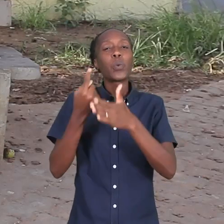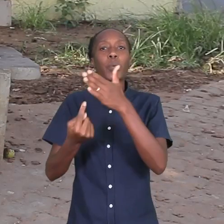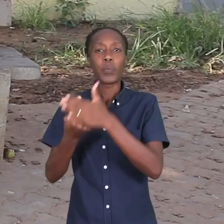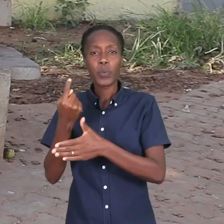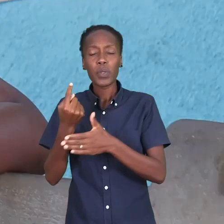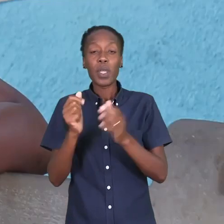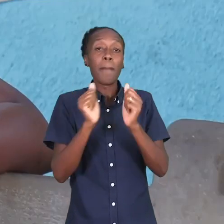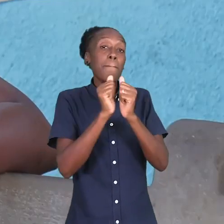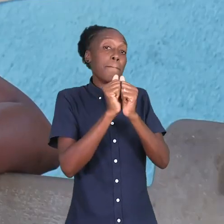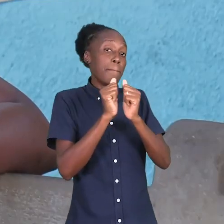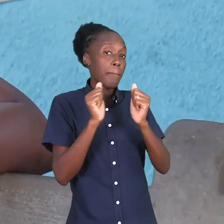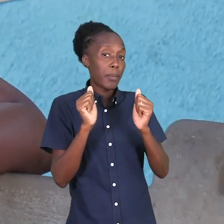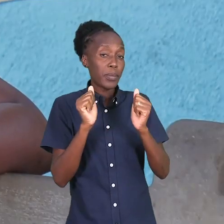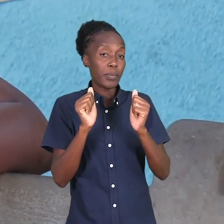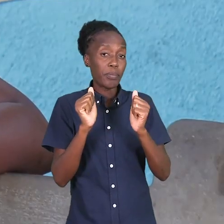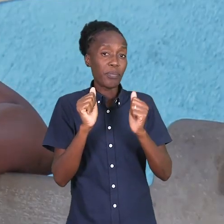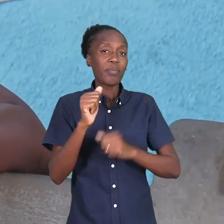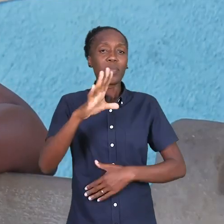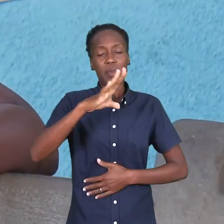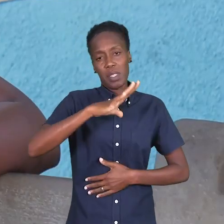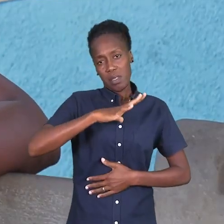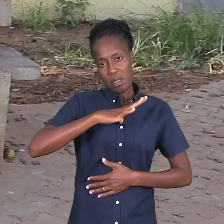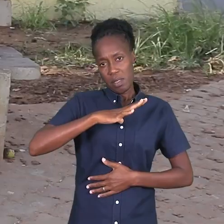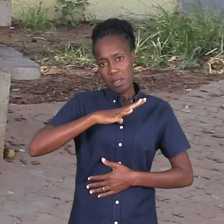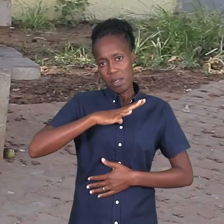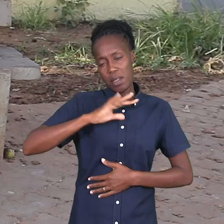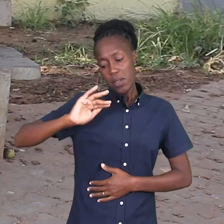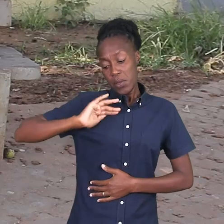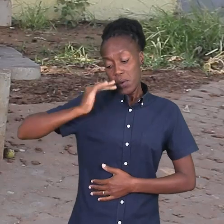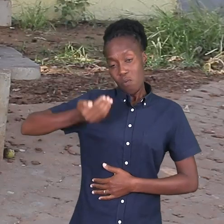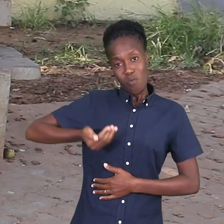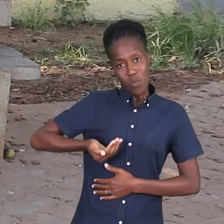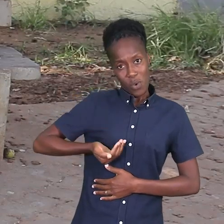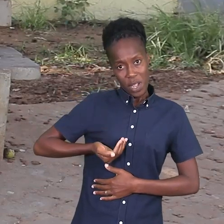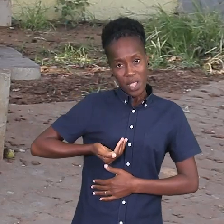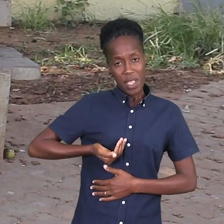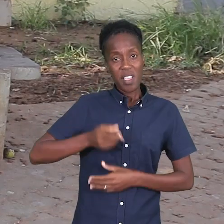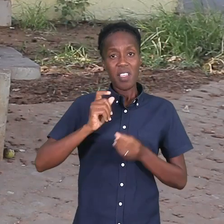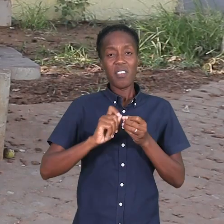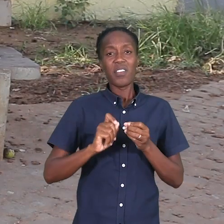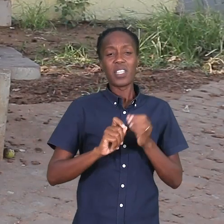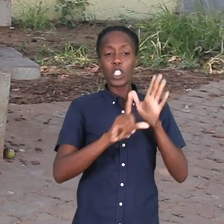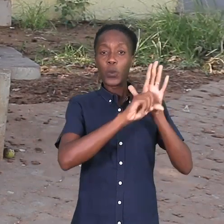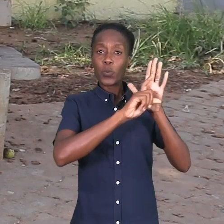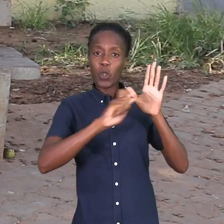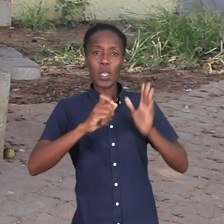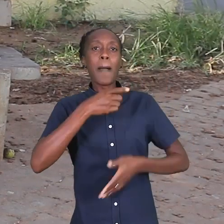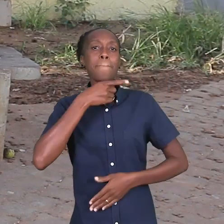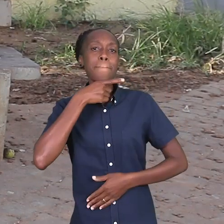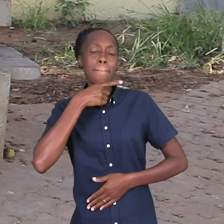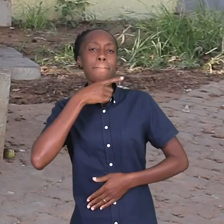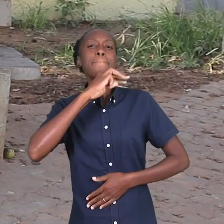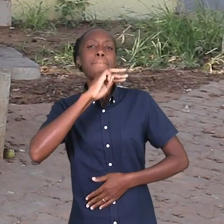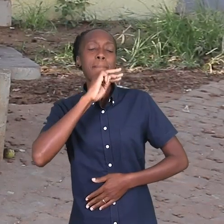é exatamente isso que tem acontecido hoje em dia. Mas existem também mulheres que